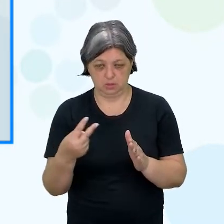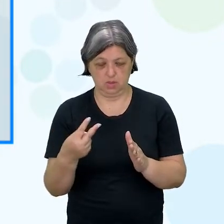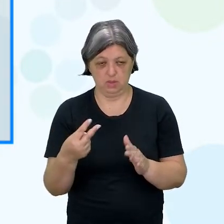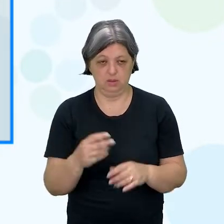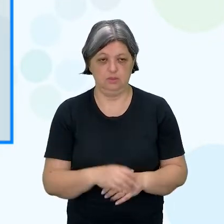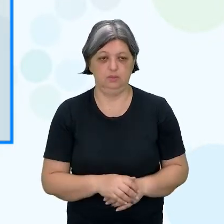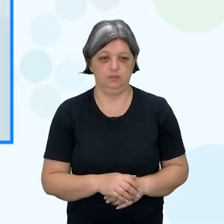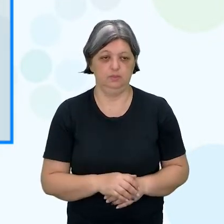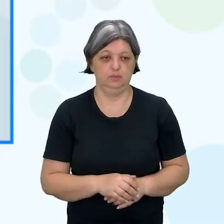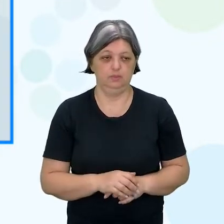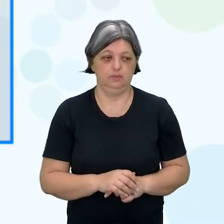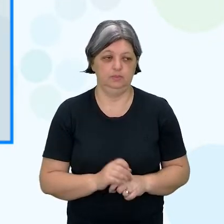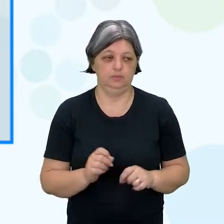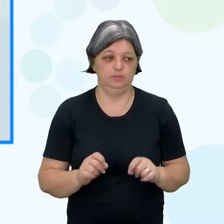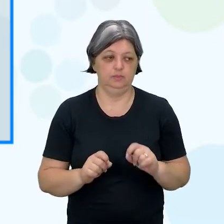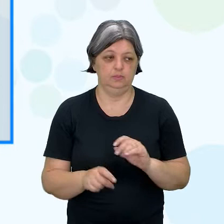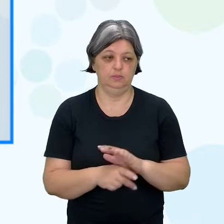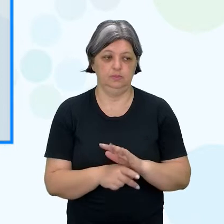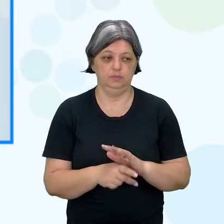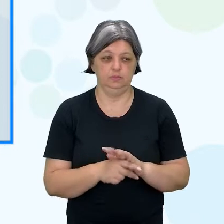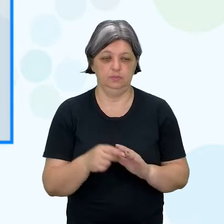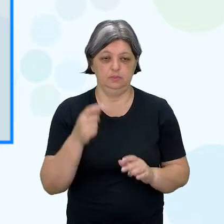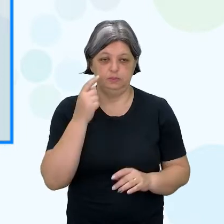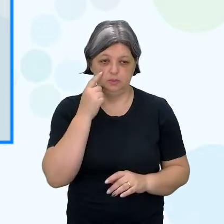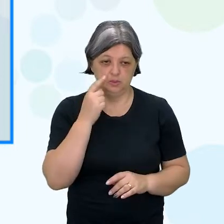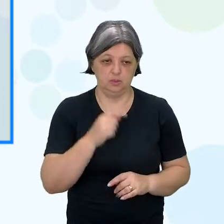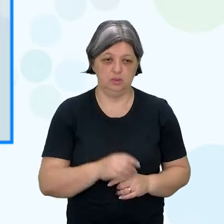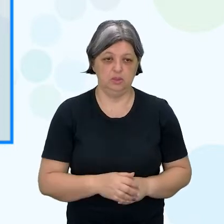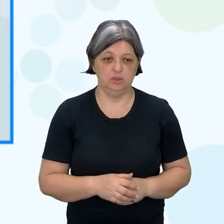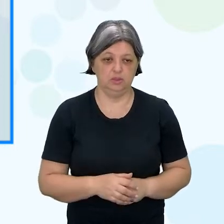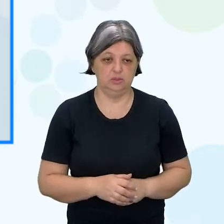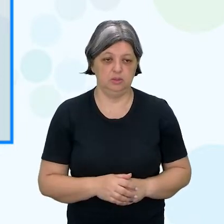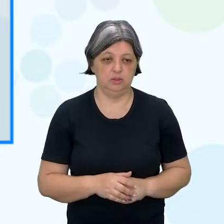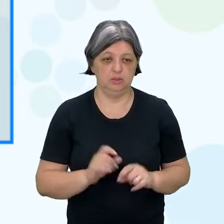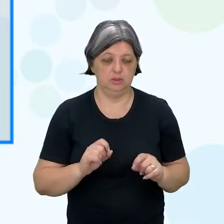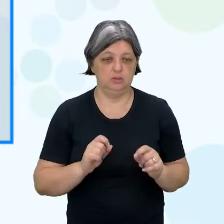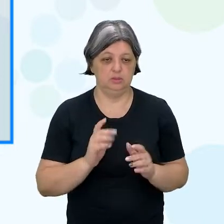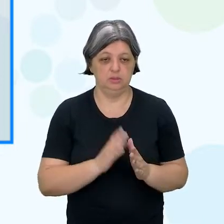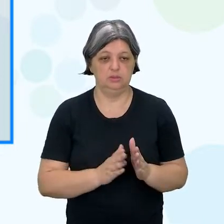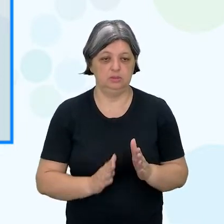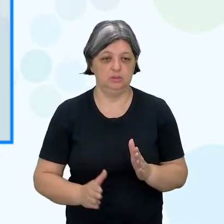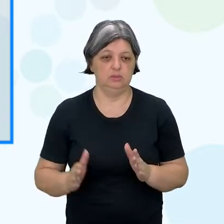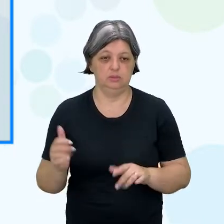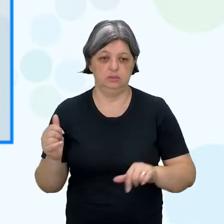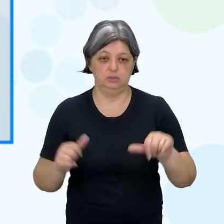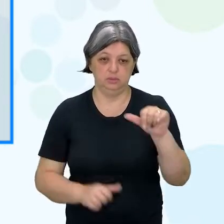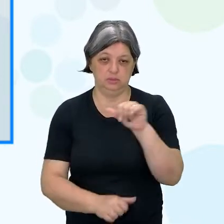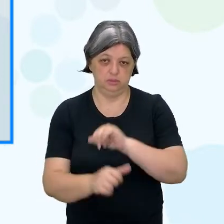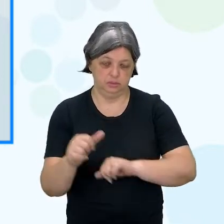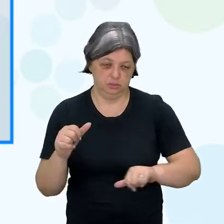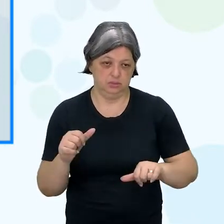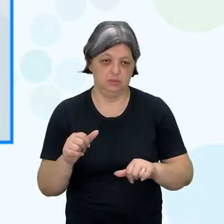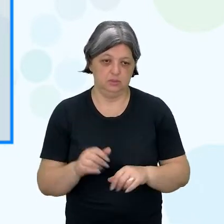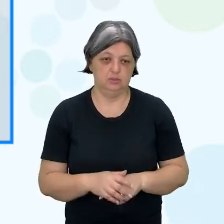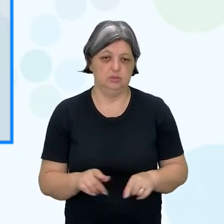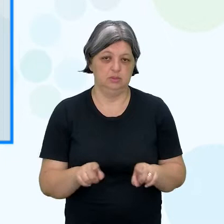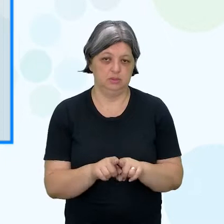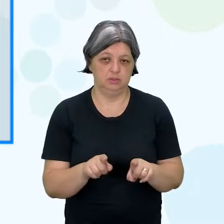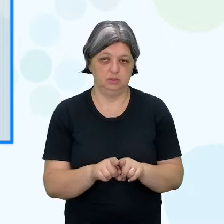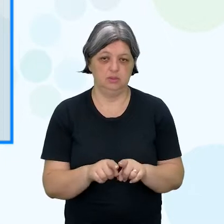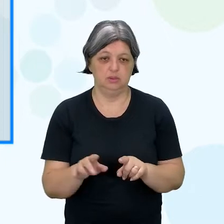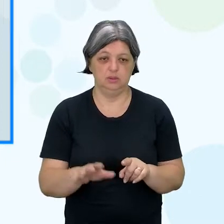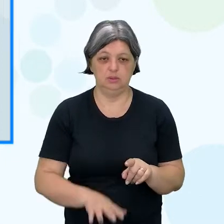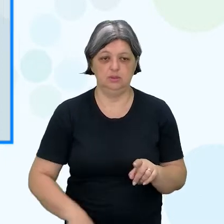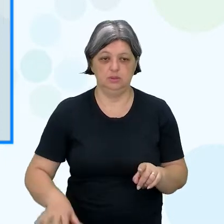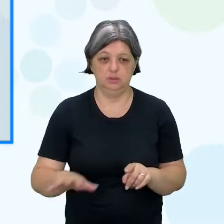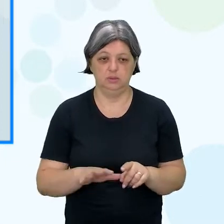comunidade secundária, novamente, passa aí por uma série, por processos de transformação, até chegar na comunidade que a gente chama